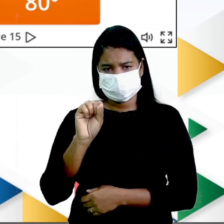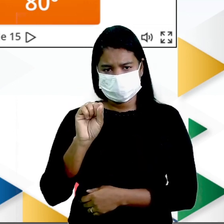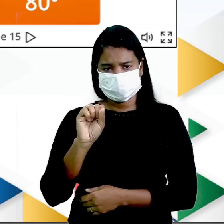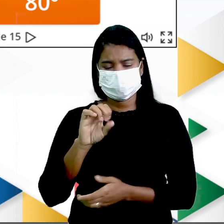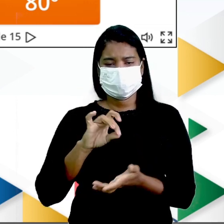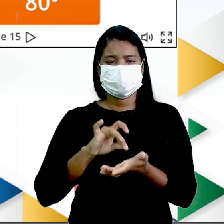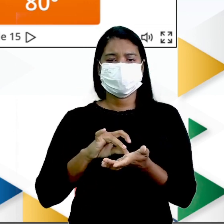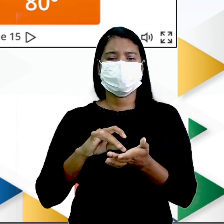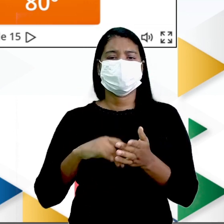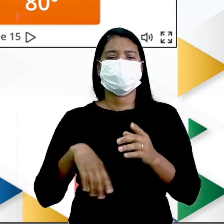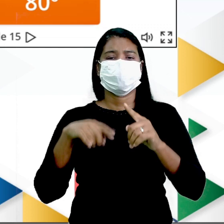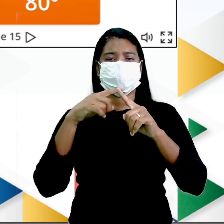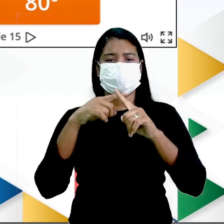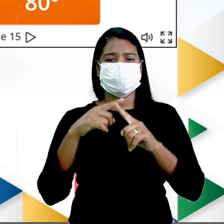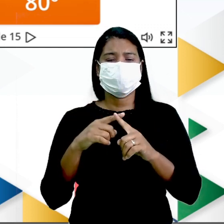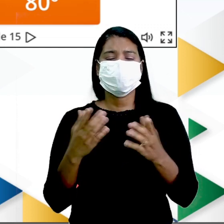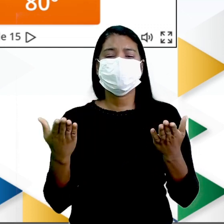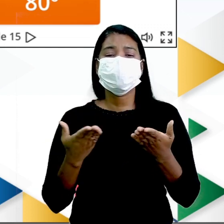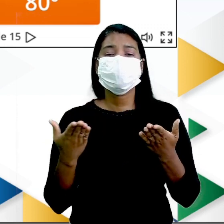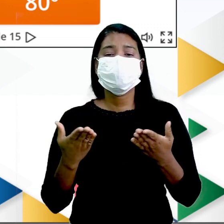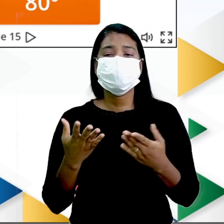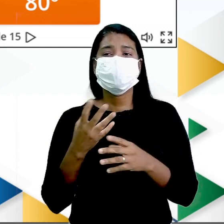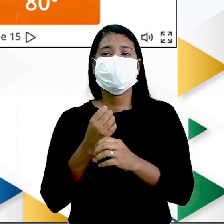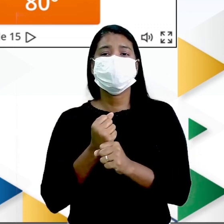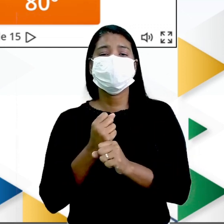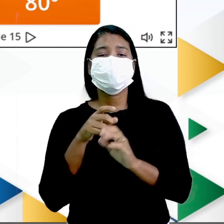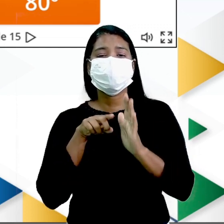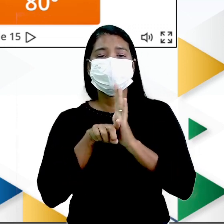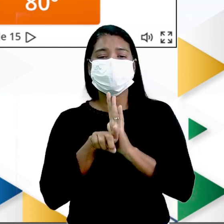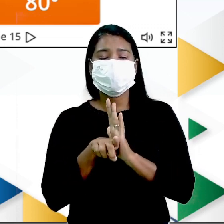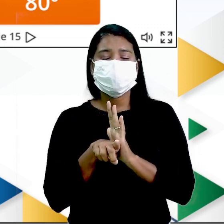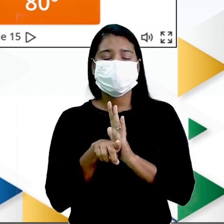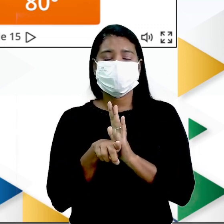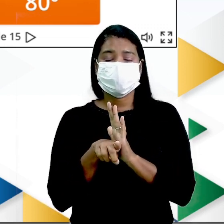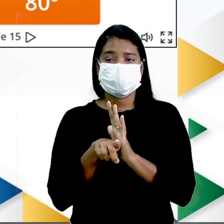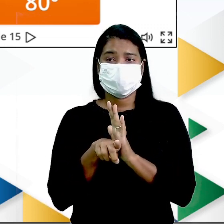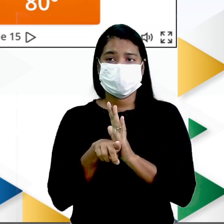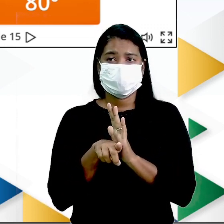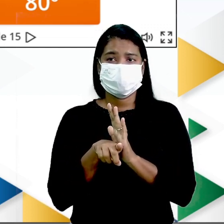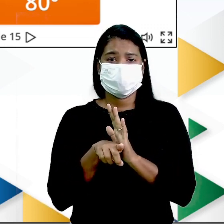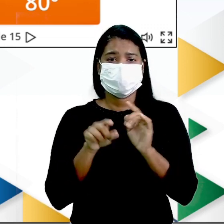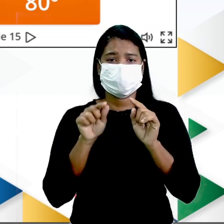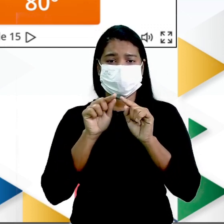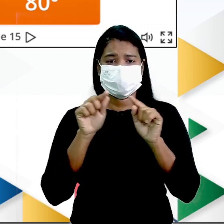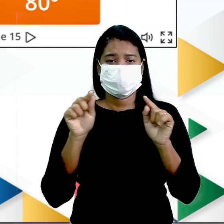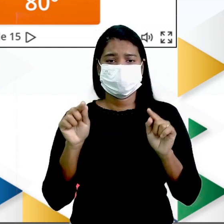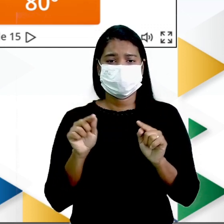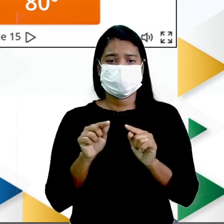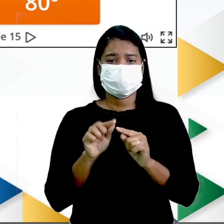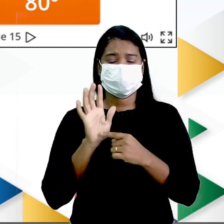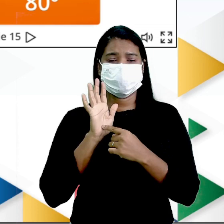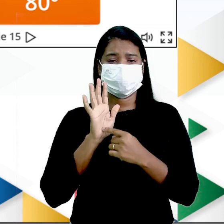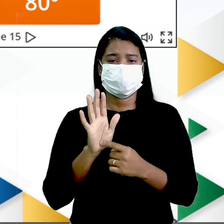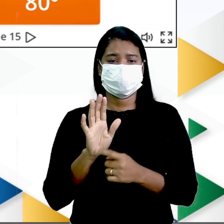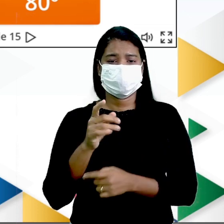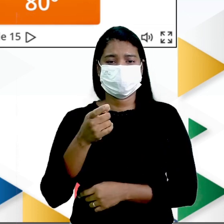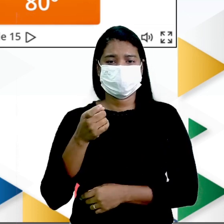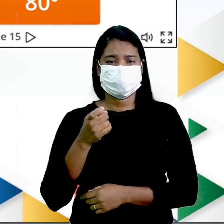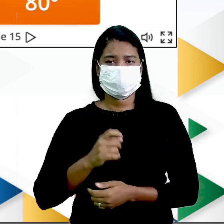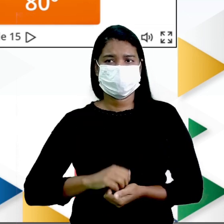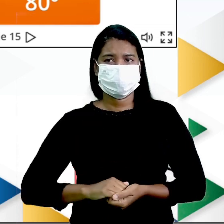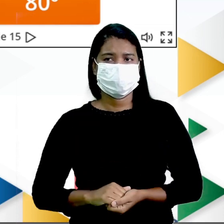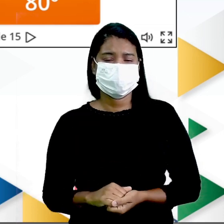você vai marcar? Porque ele diz qual é o valor, ele pergunta, né? Qual é o valor do ângulo representado pela letra x. A letra x